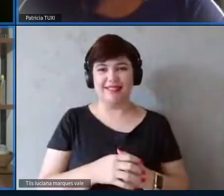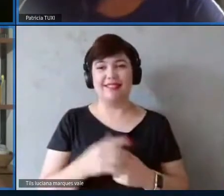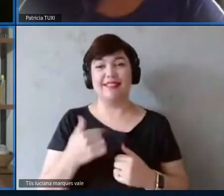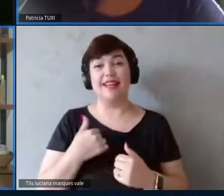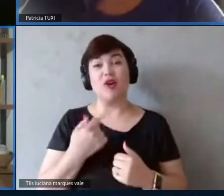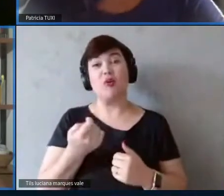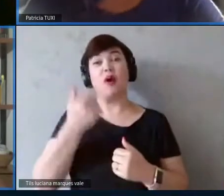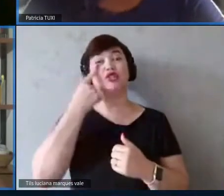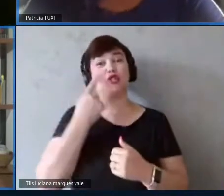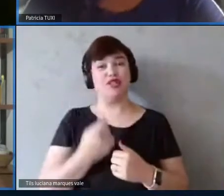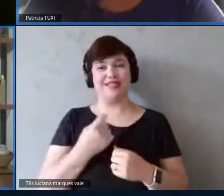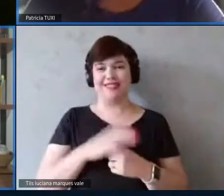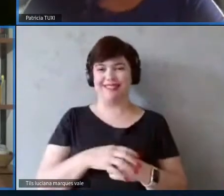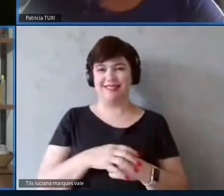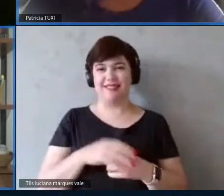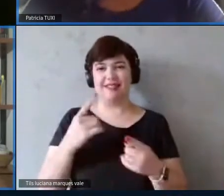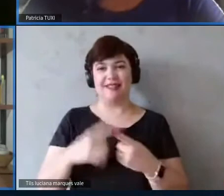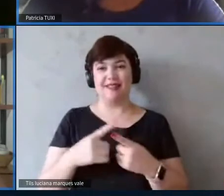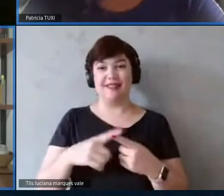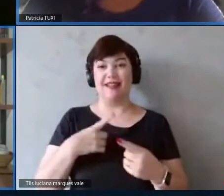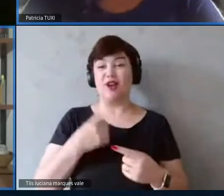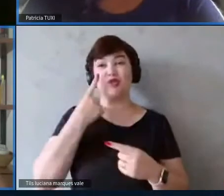quase chorando aqui.